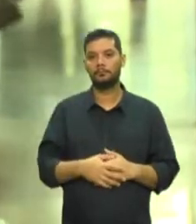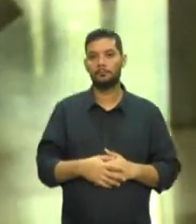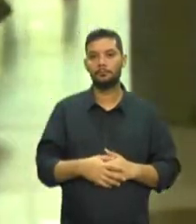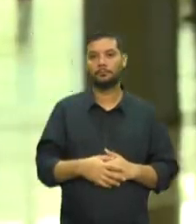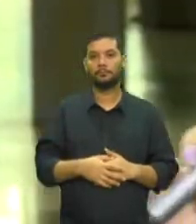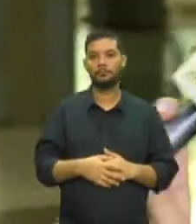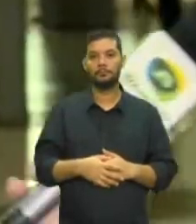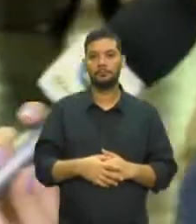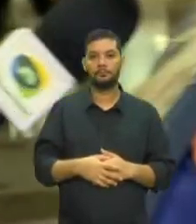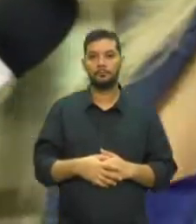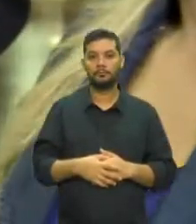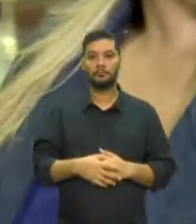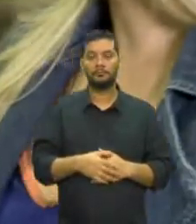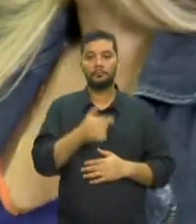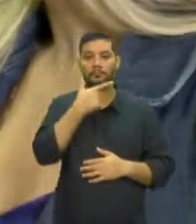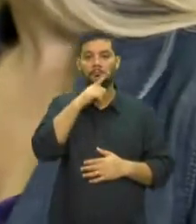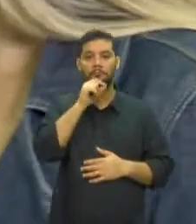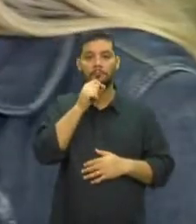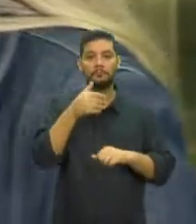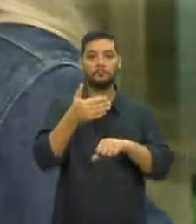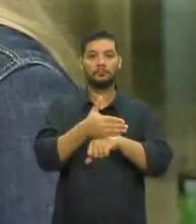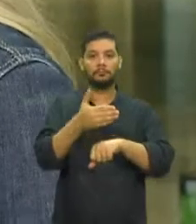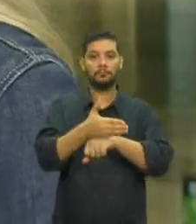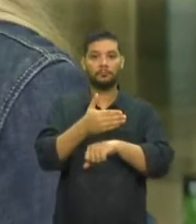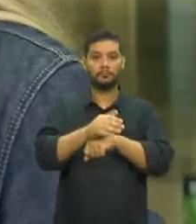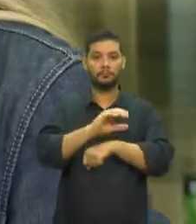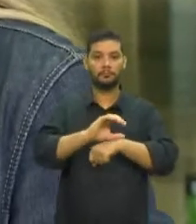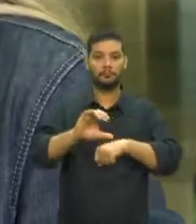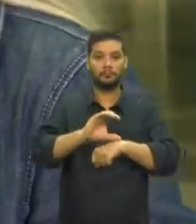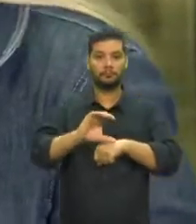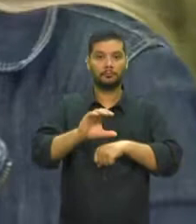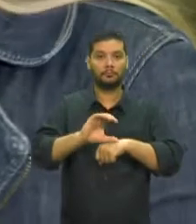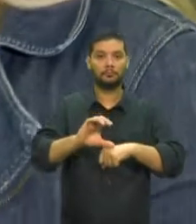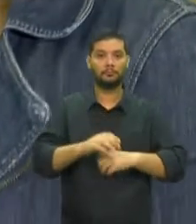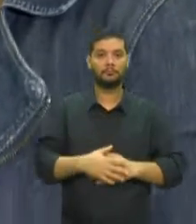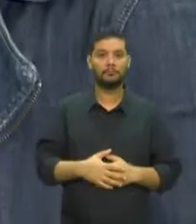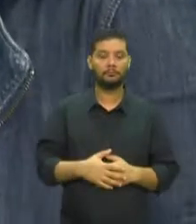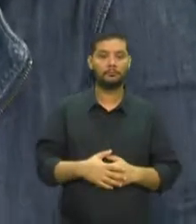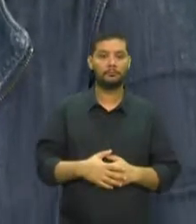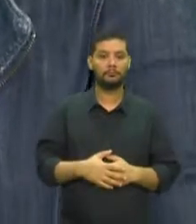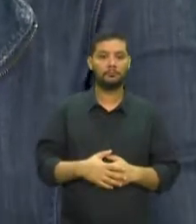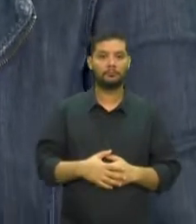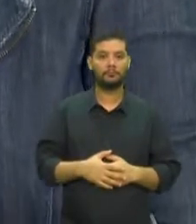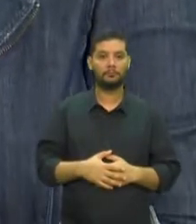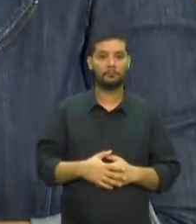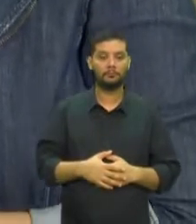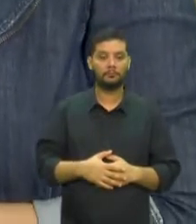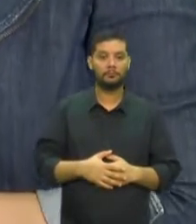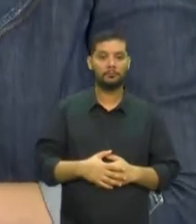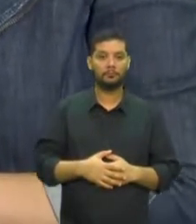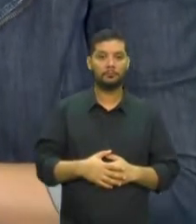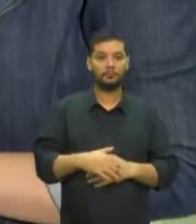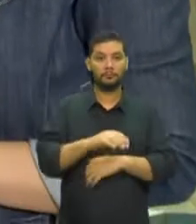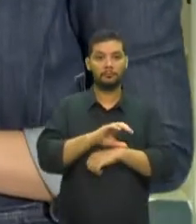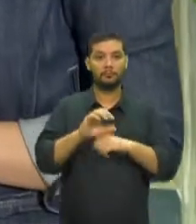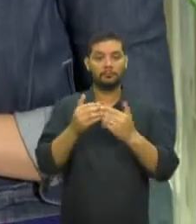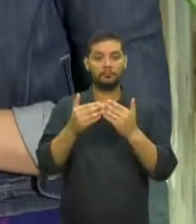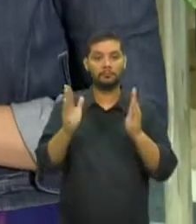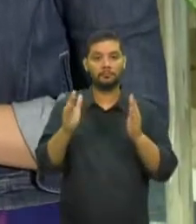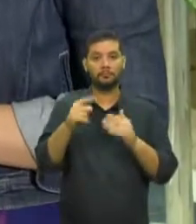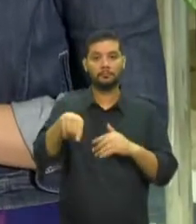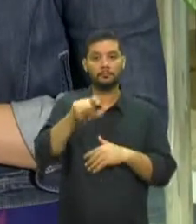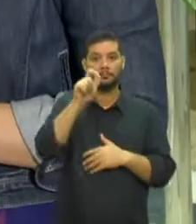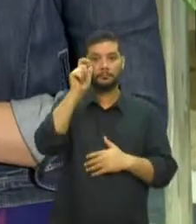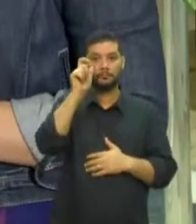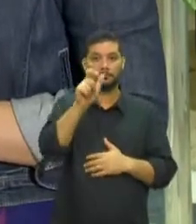que pode participar desses cursos e como se inscrever? Bom, o curso é aberto para os interessados de maneira